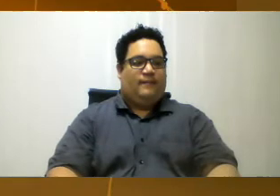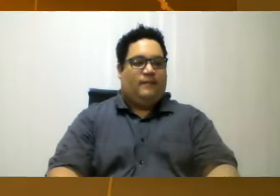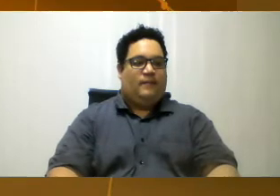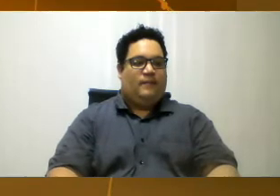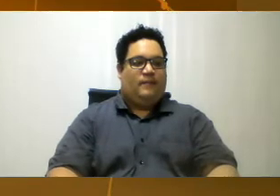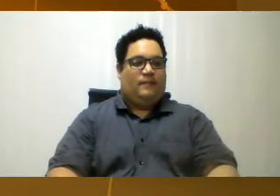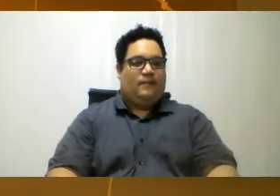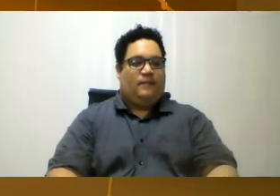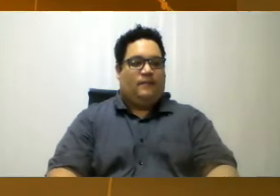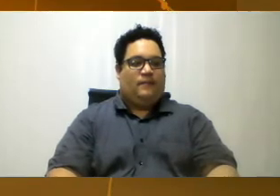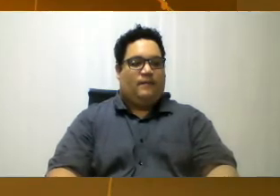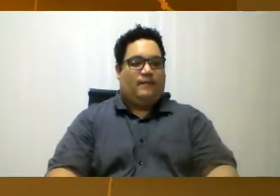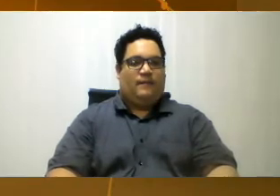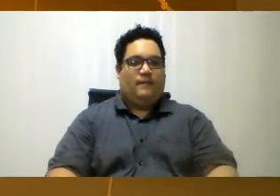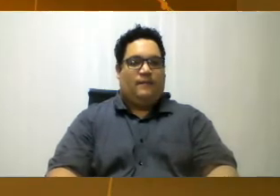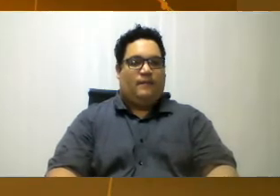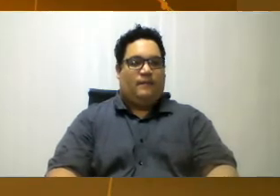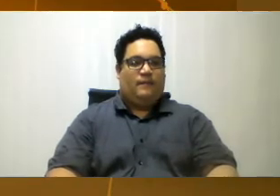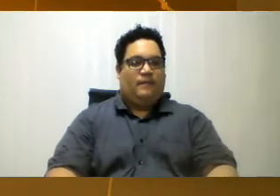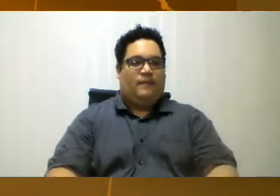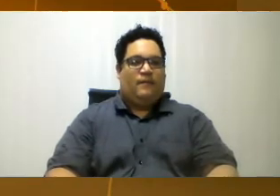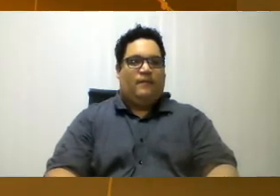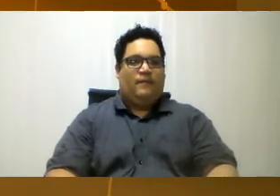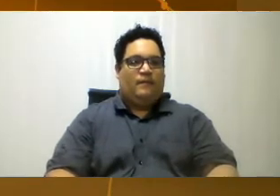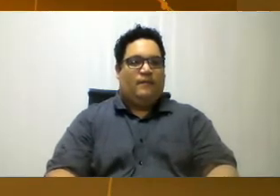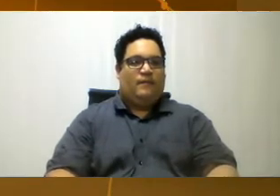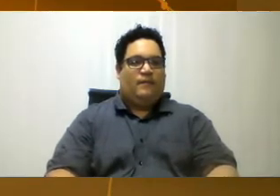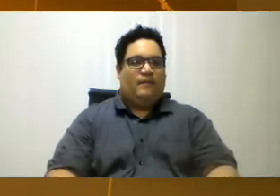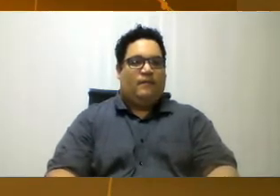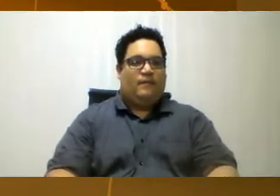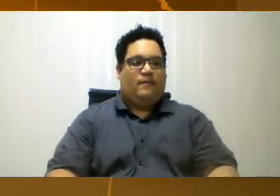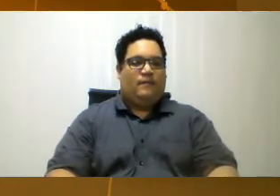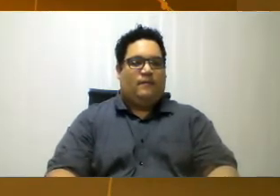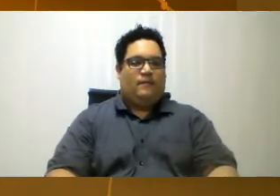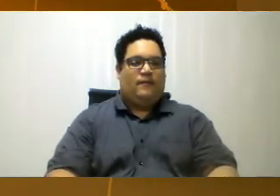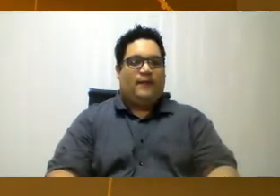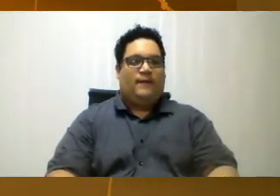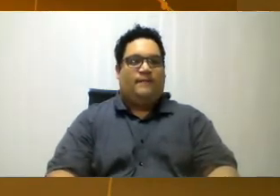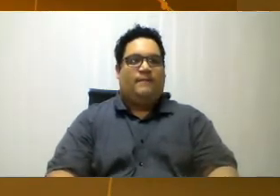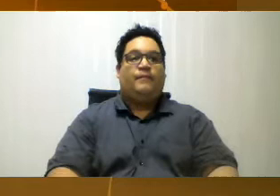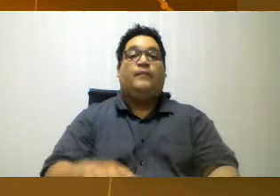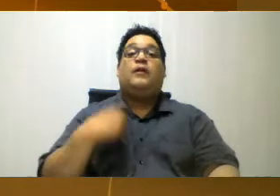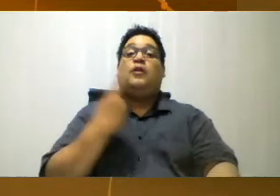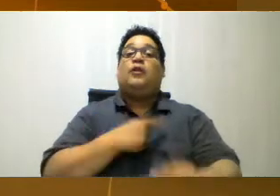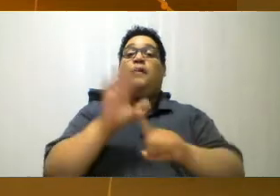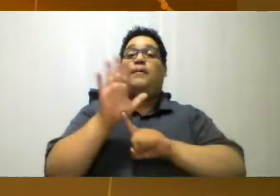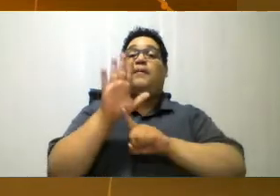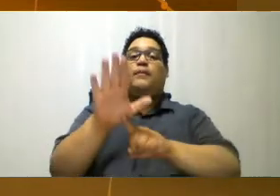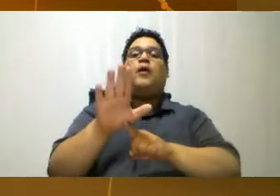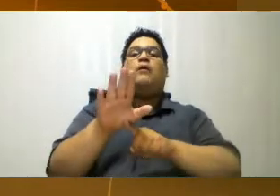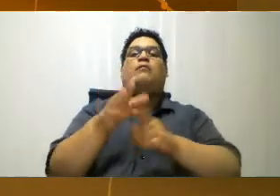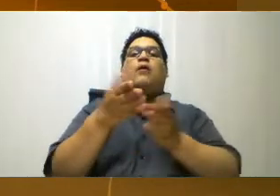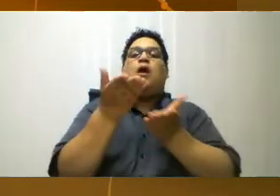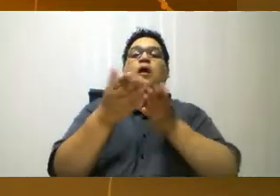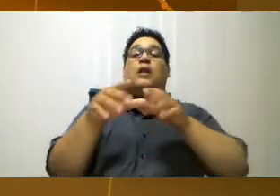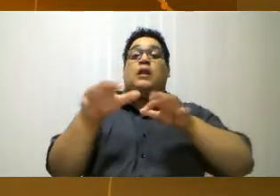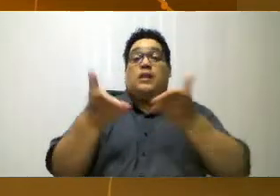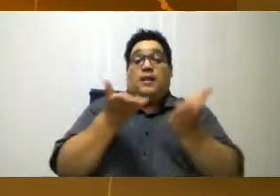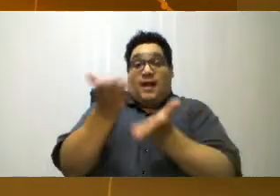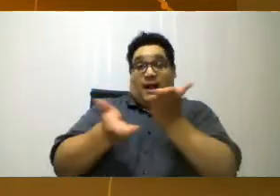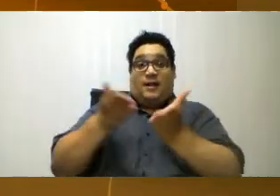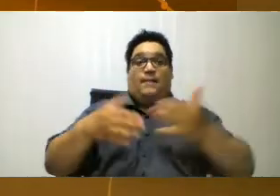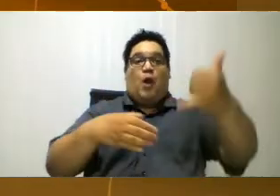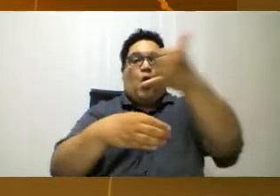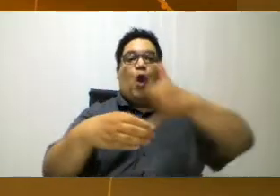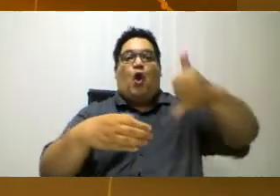Bom, eu sou Ademar e nós vamos apresentar sobre inovação do tratamento de óleo isolante, né? Primeiro